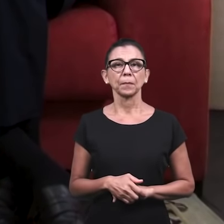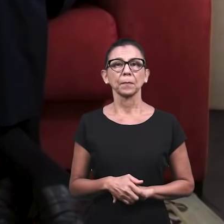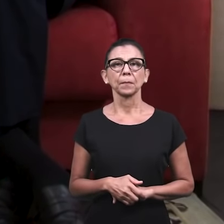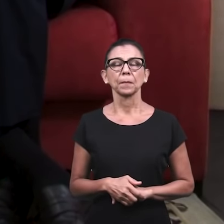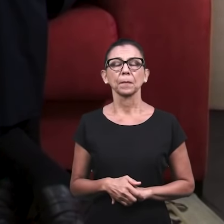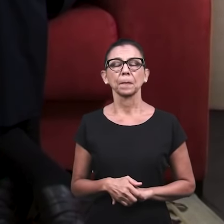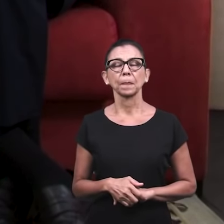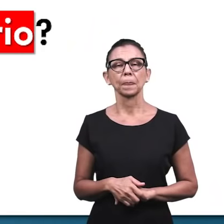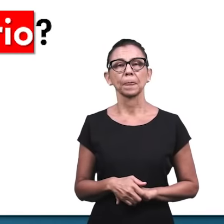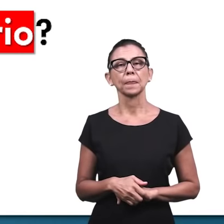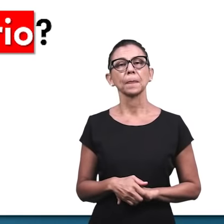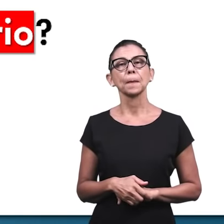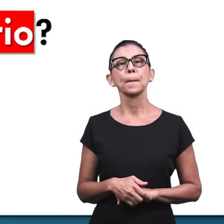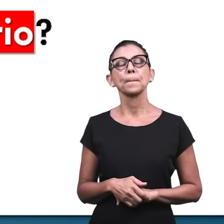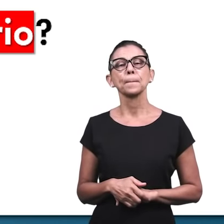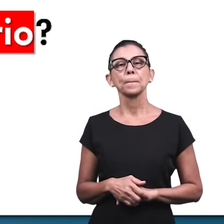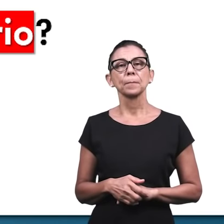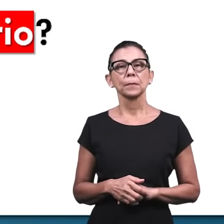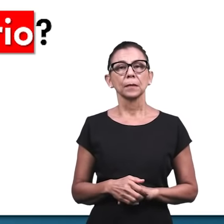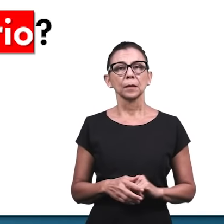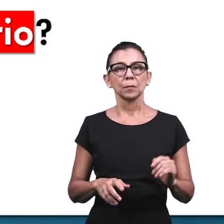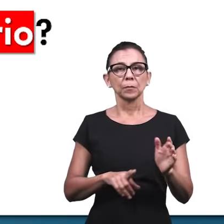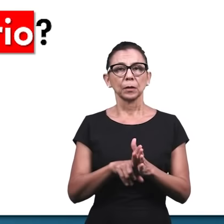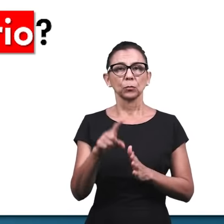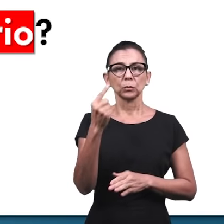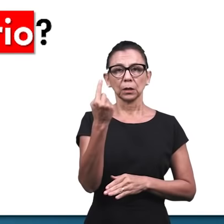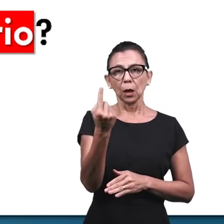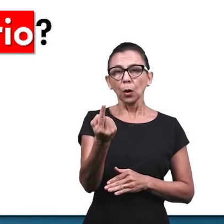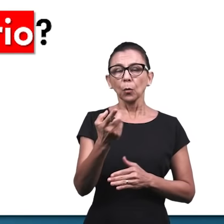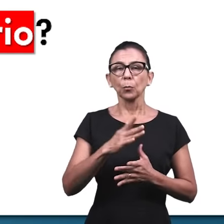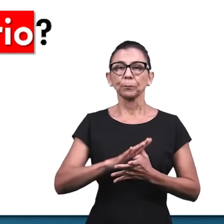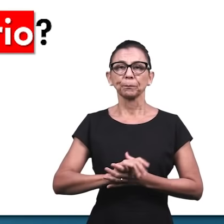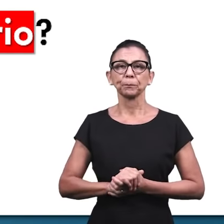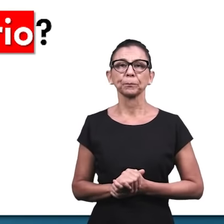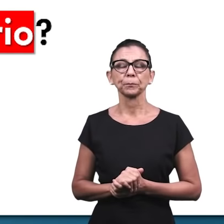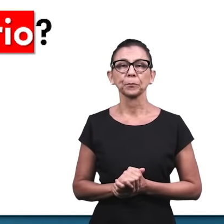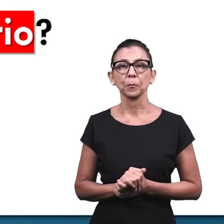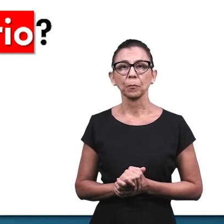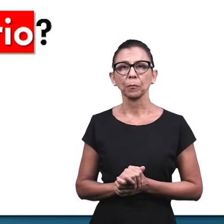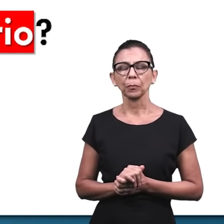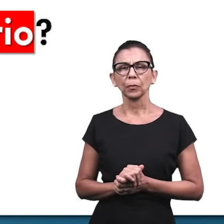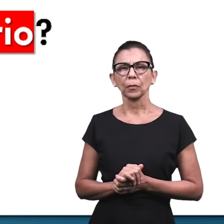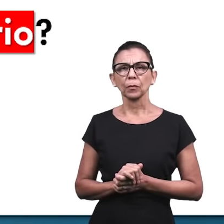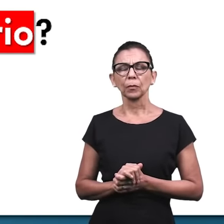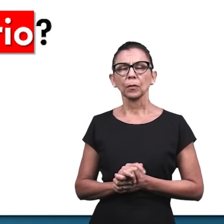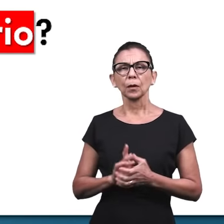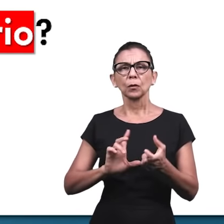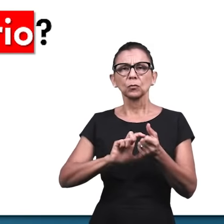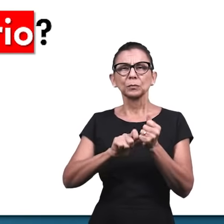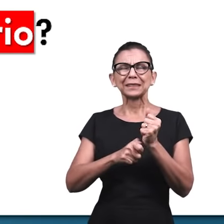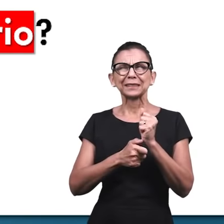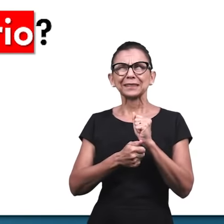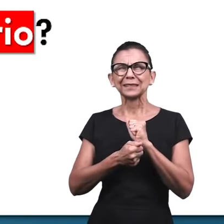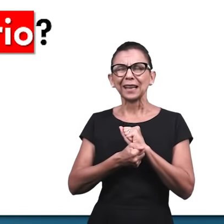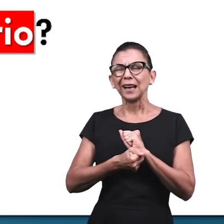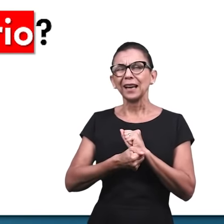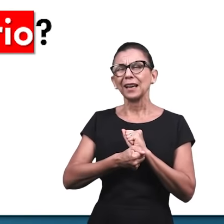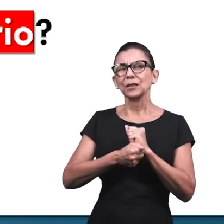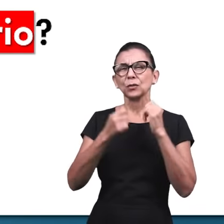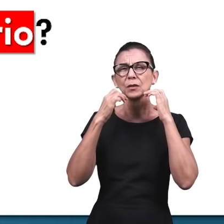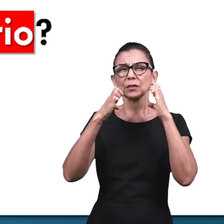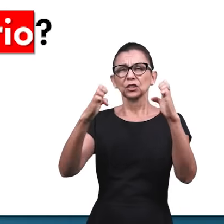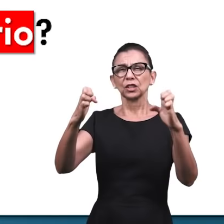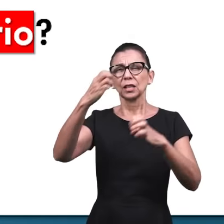a todos diz assim: quais os grandes mistérios do Evangelho que foram esquecidos